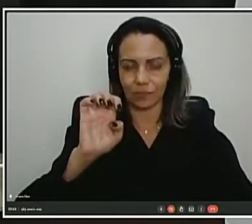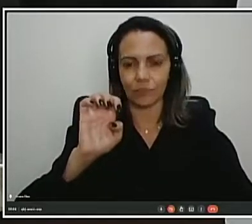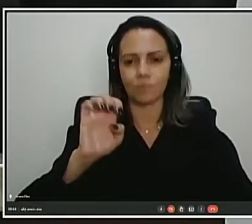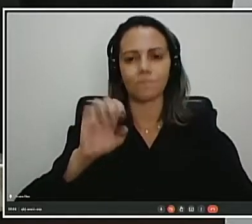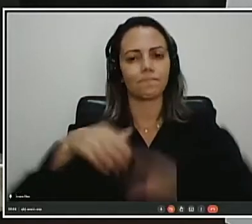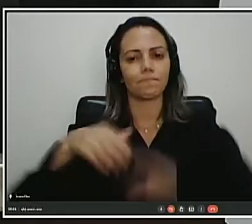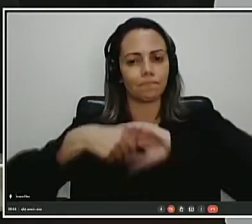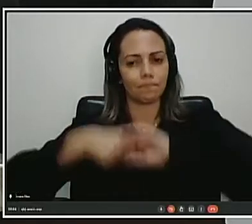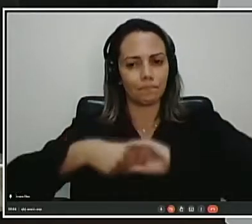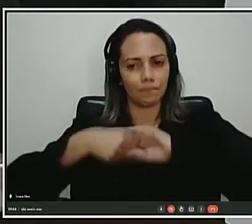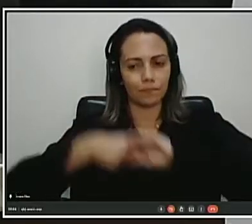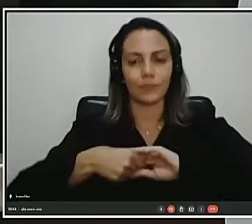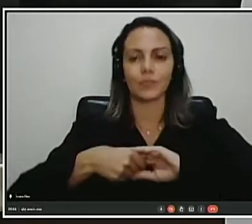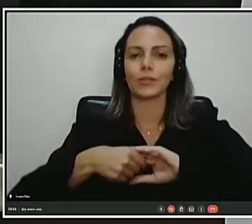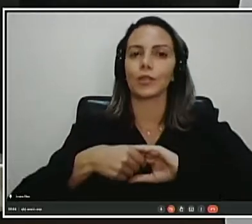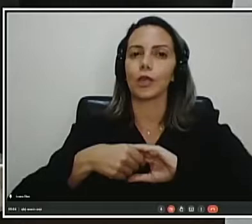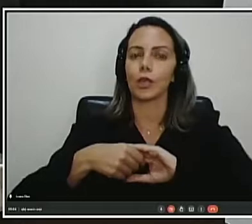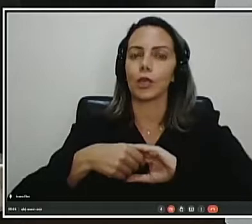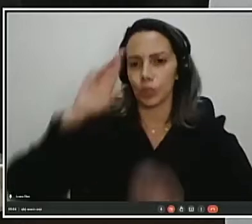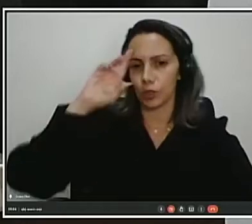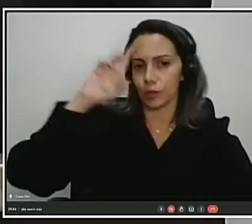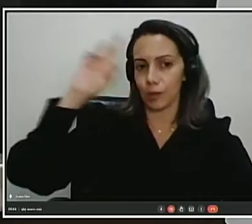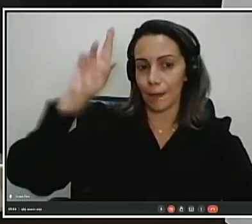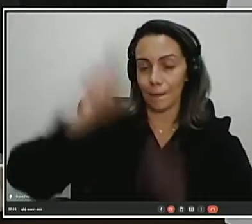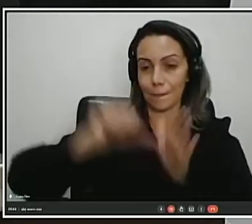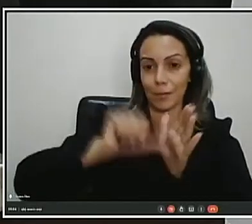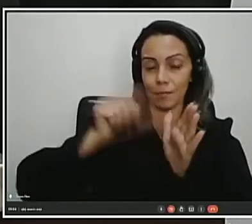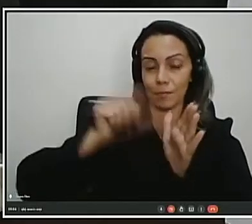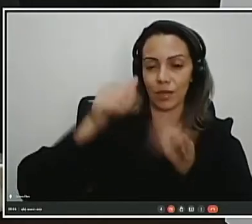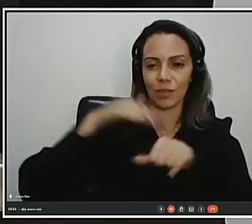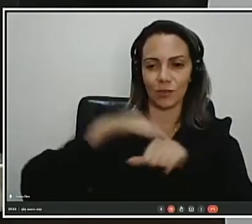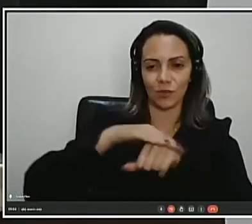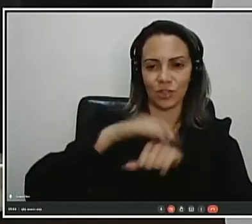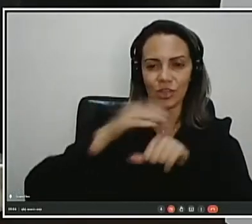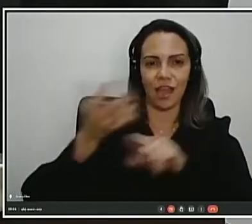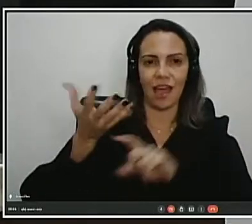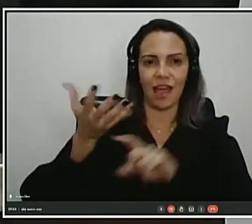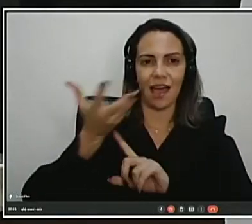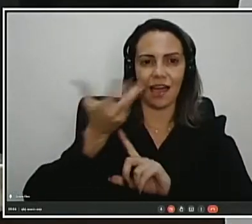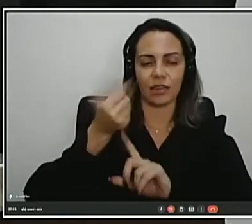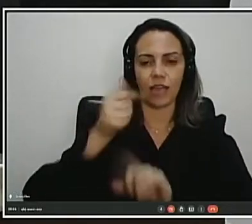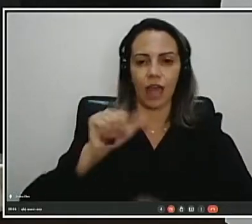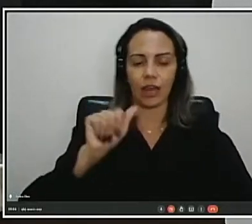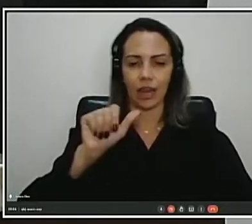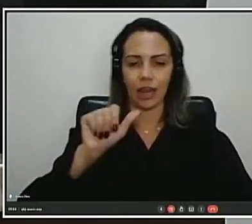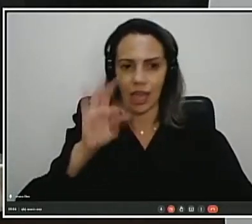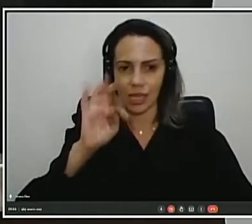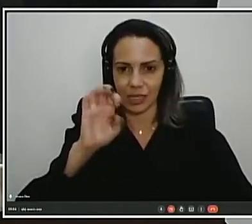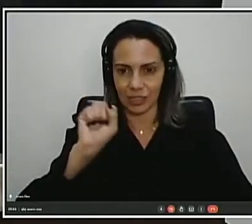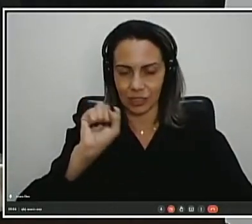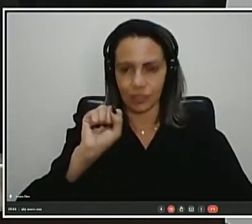os envolvidos na primeira noite de artes da ALAD, que aconteceu dia 18 de março no Cine Teatro Luz.